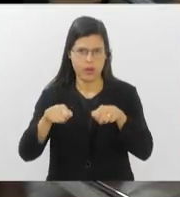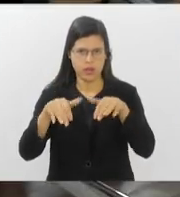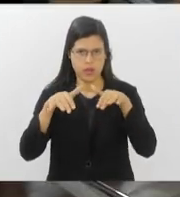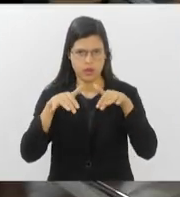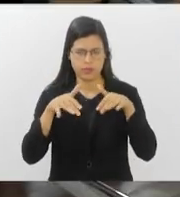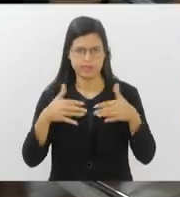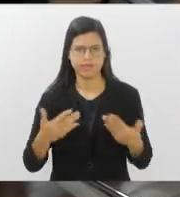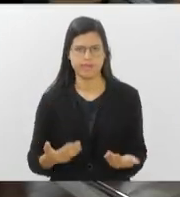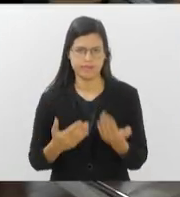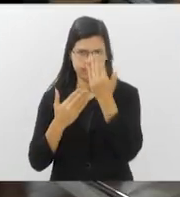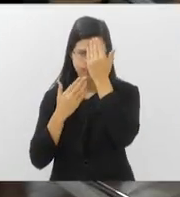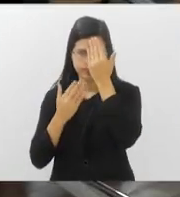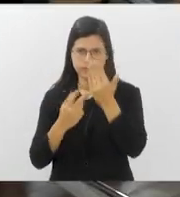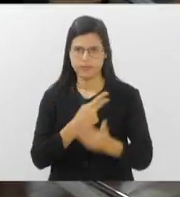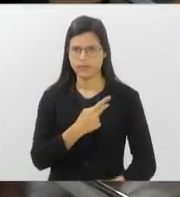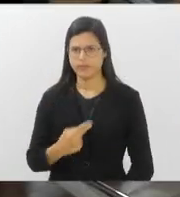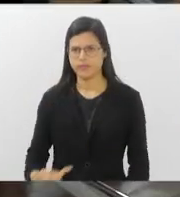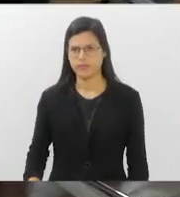deixar escapar.